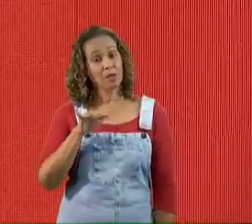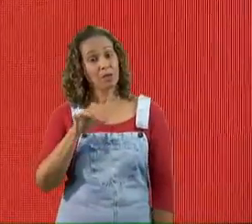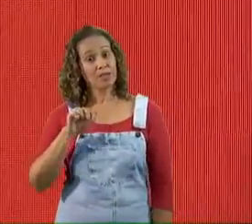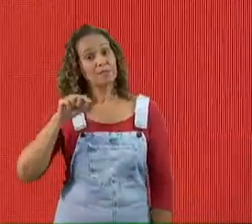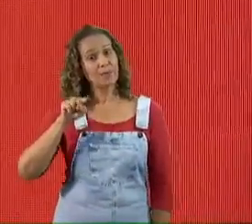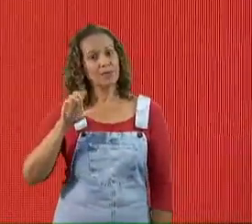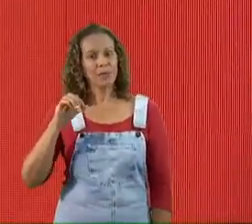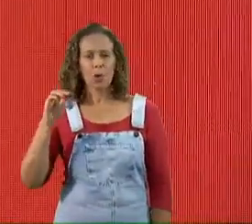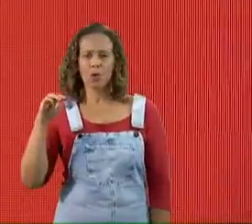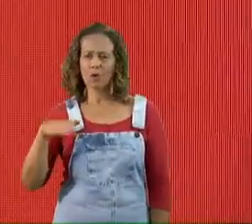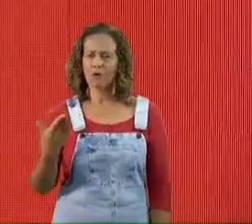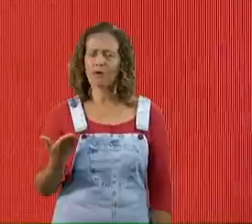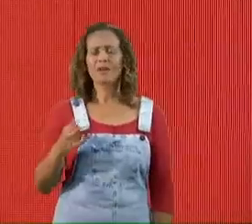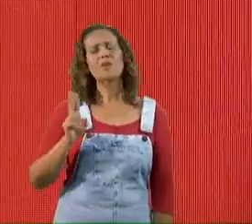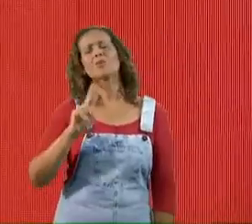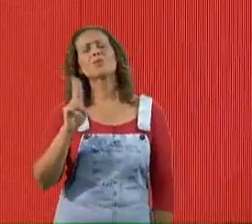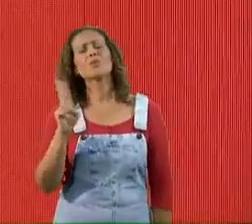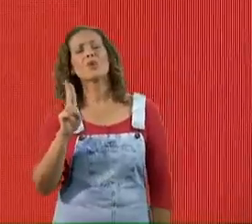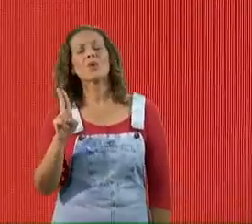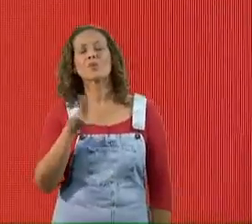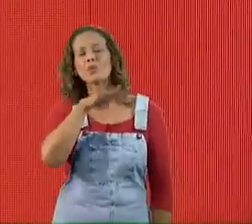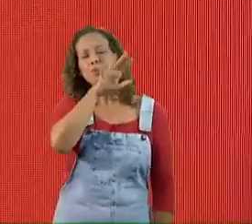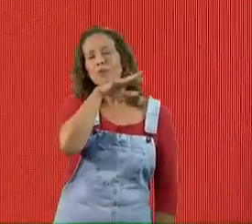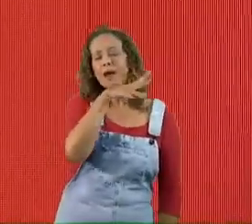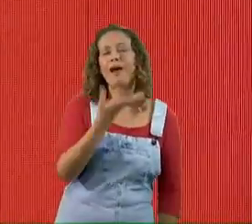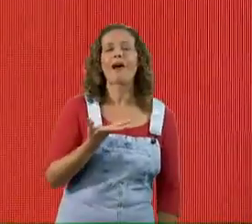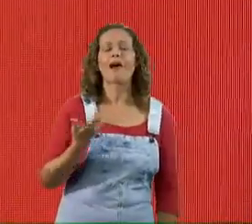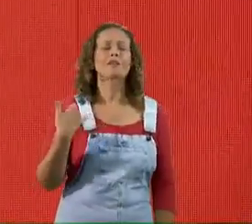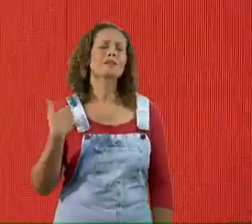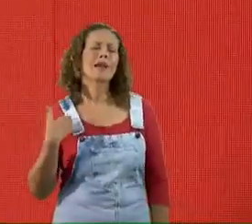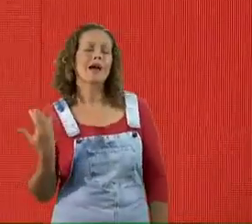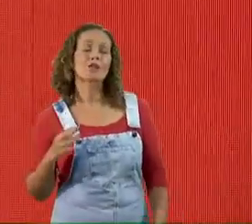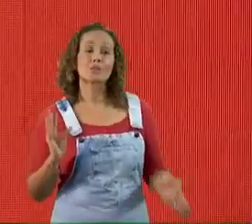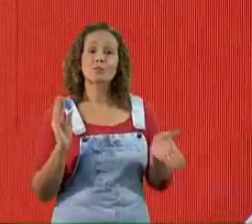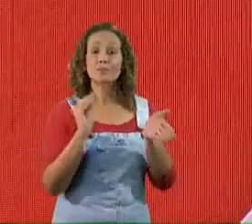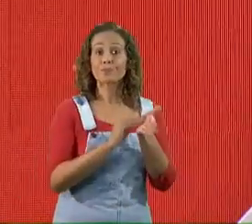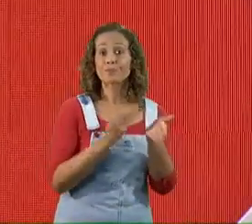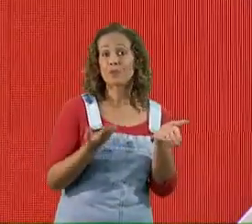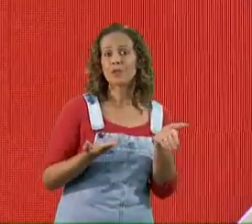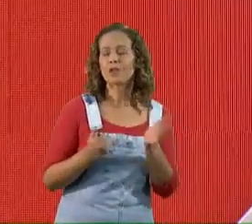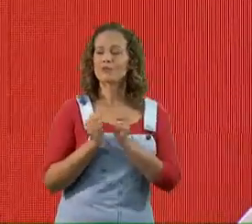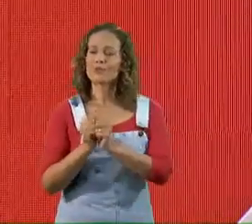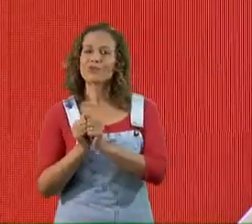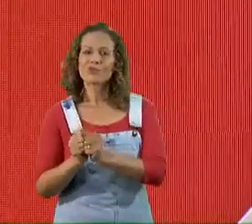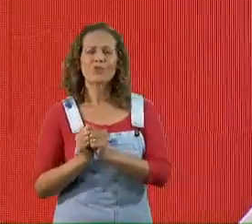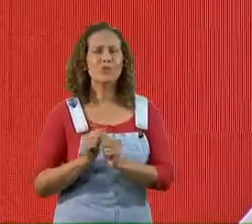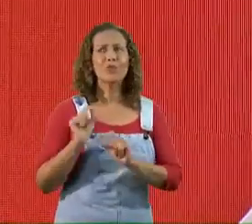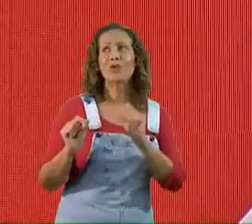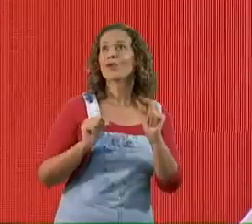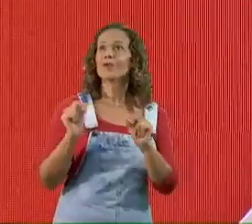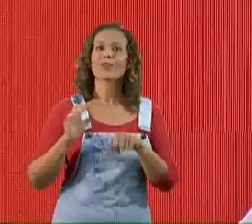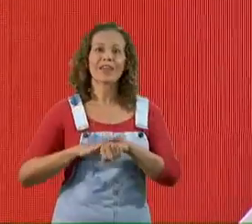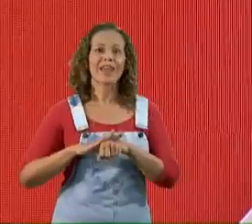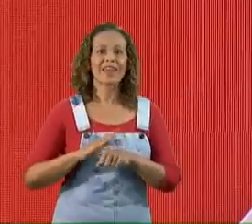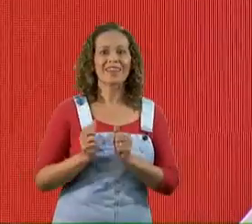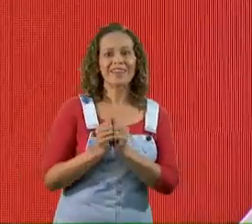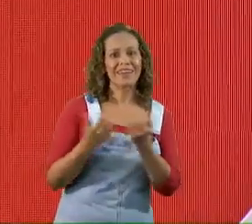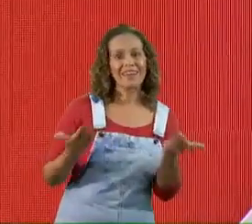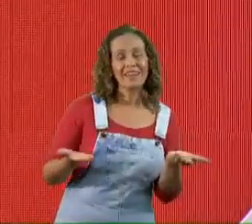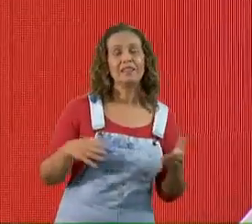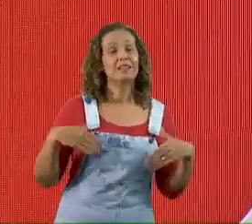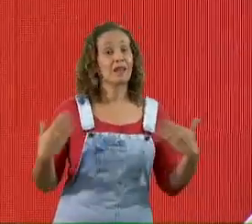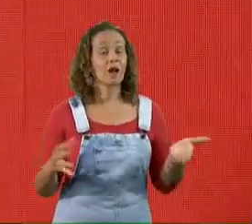kids@lagoinha.com. Coloca o nome do seu animalzinho, quantos anos ele tem, o que, que vocês gostam de fazer juntos. E vai ser muito bom aparecer